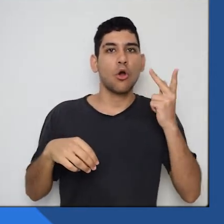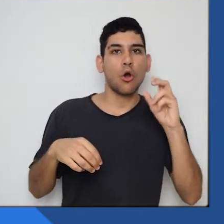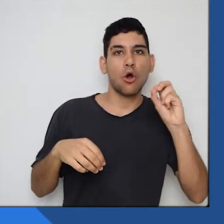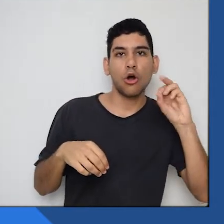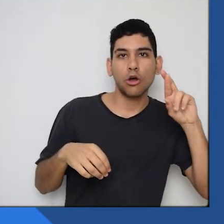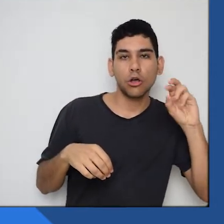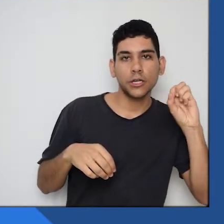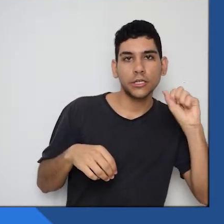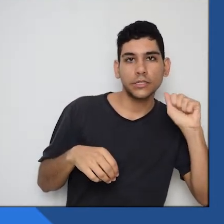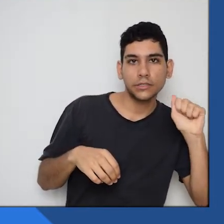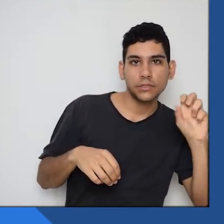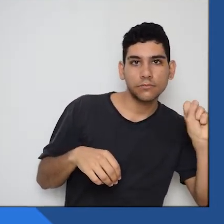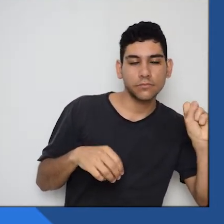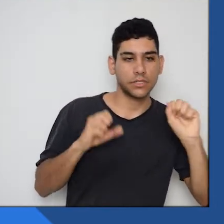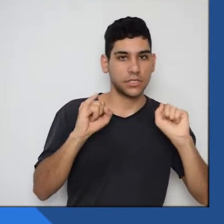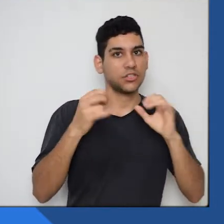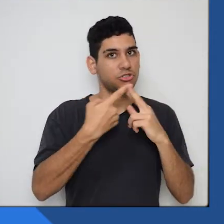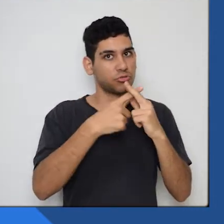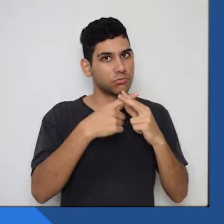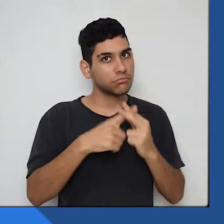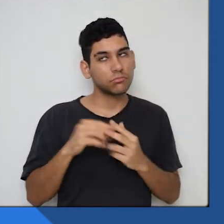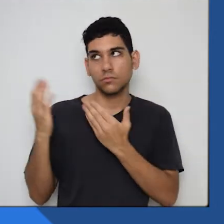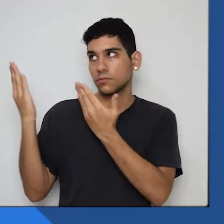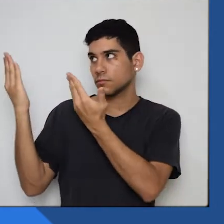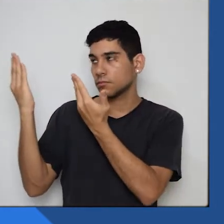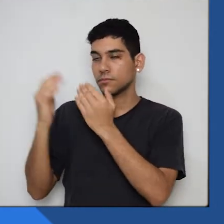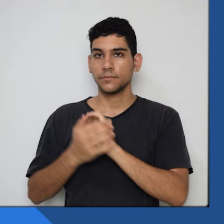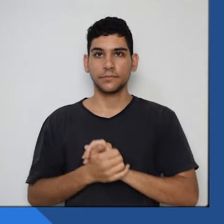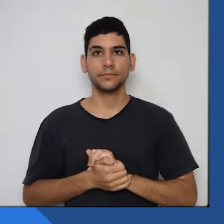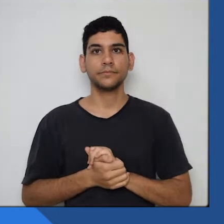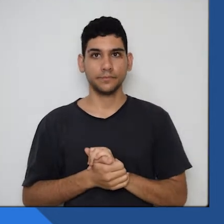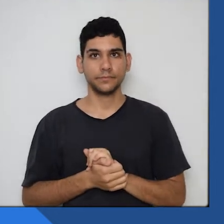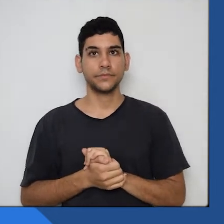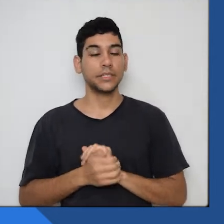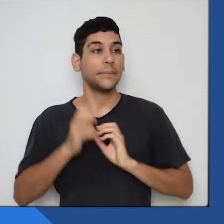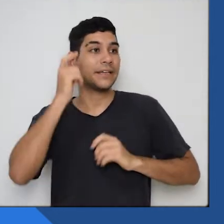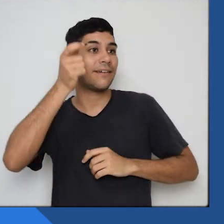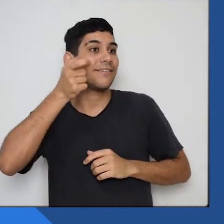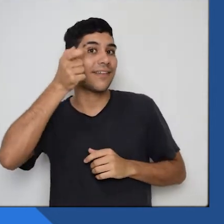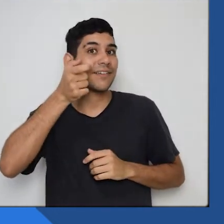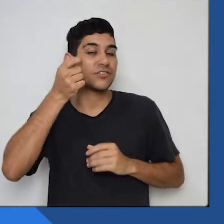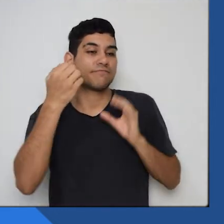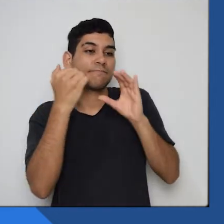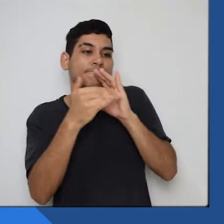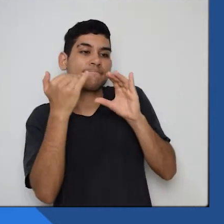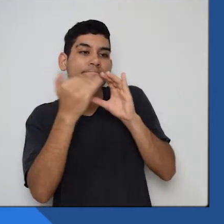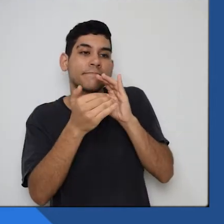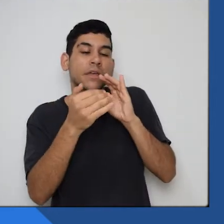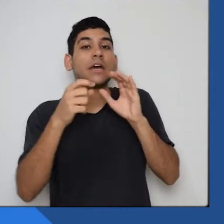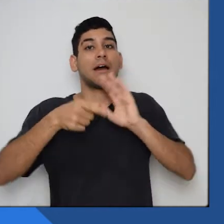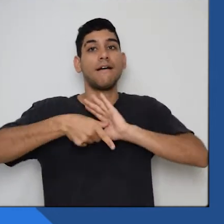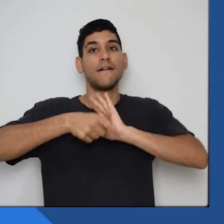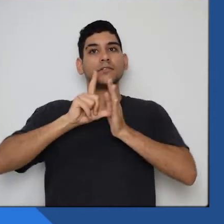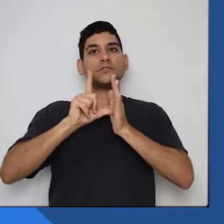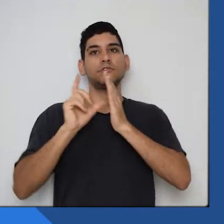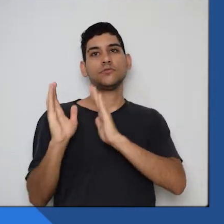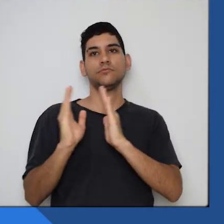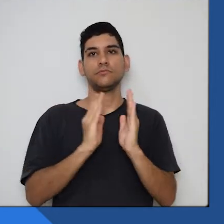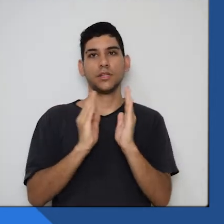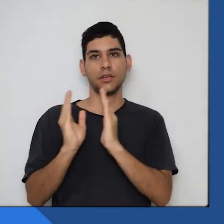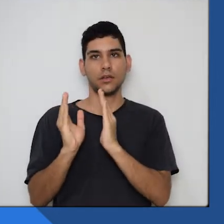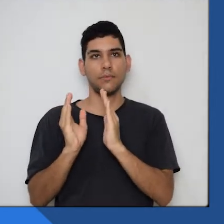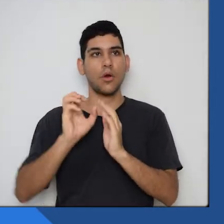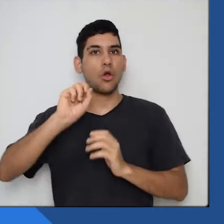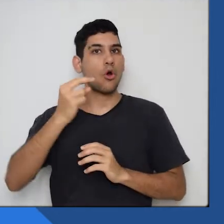gente habilitar esse período de carência. E também a última opção, tentativas devem ser submetidas antes